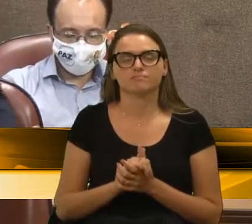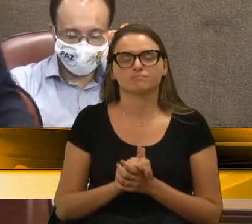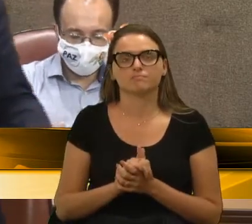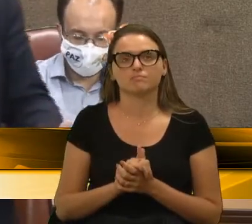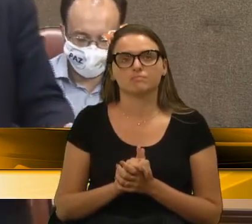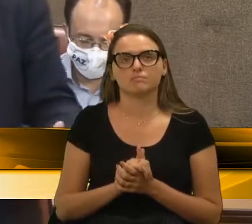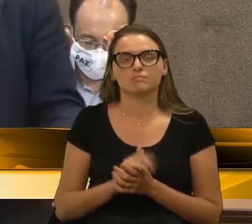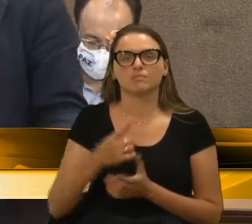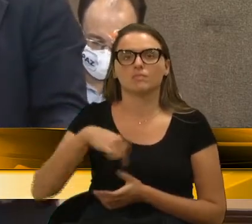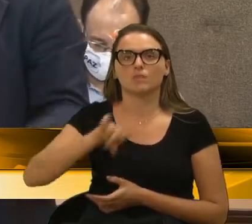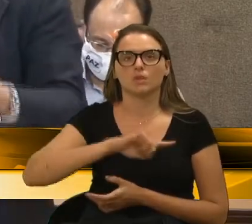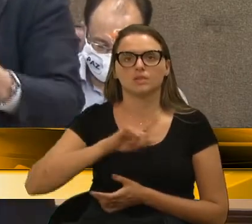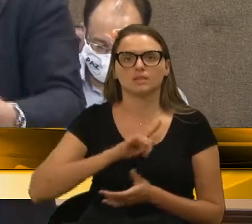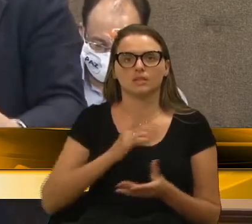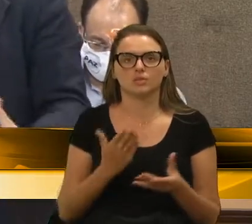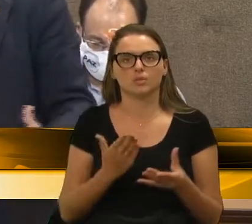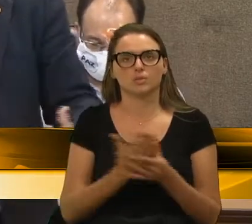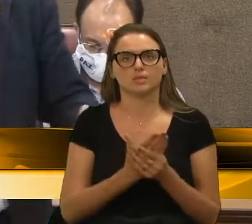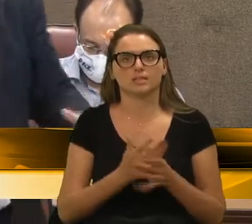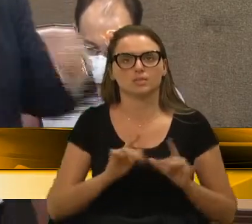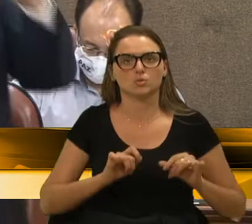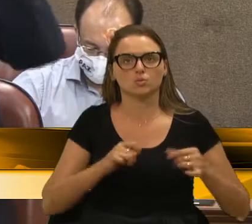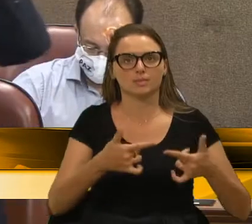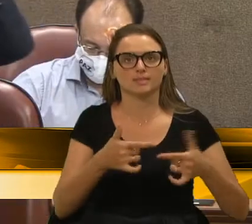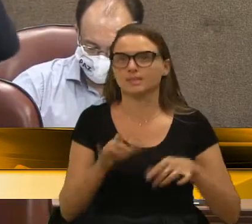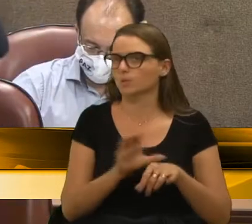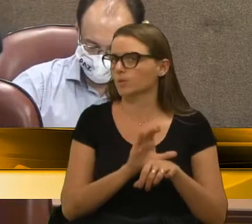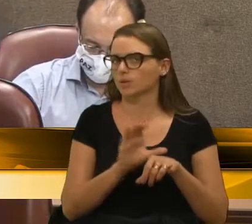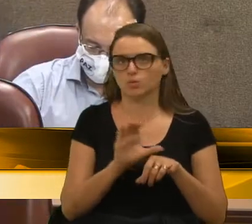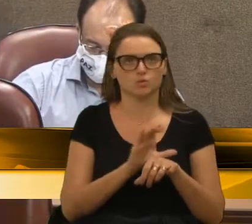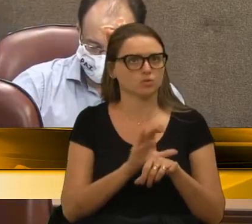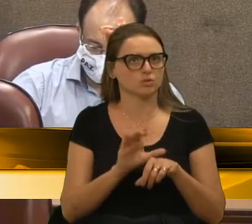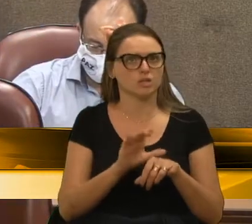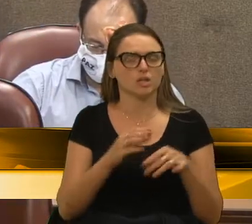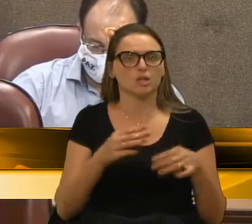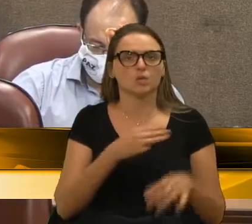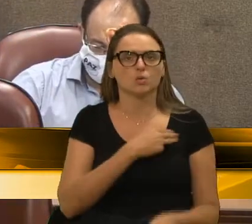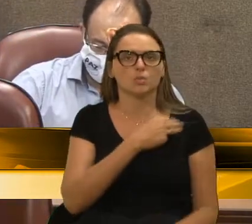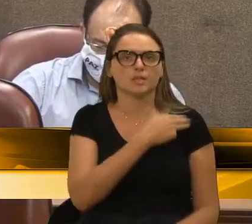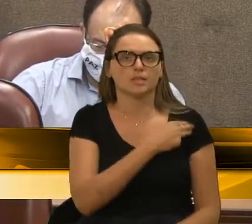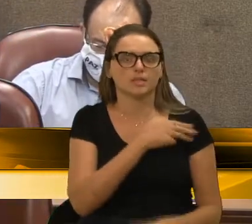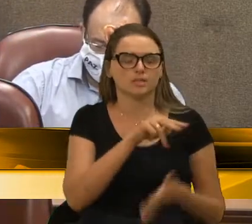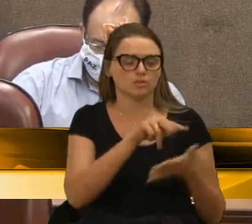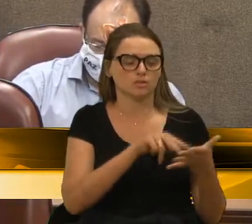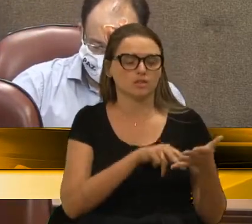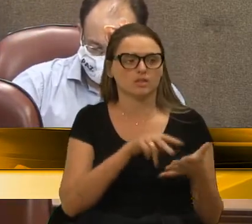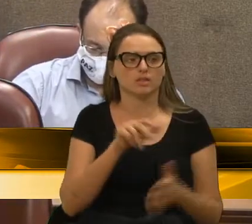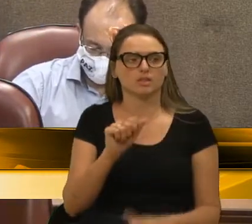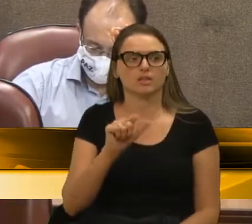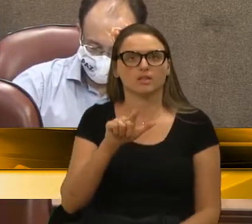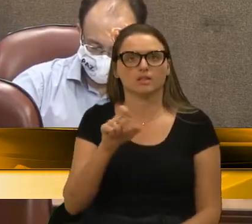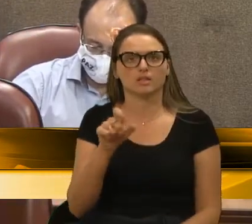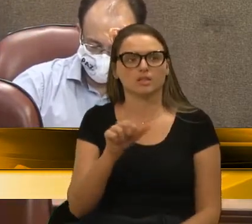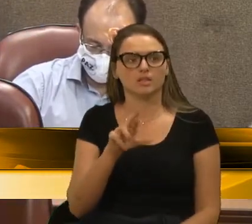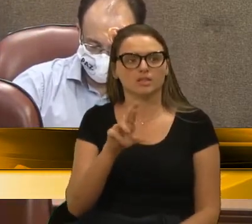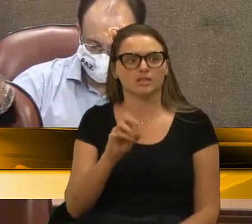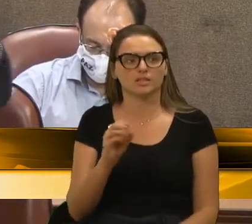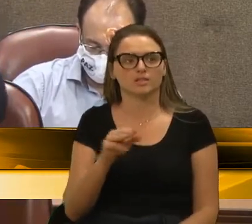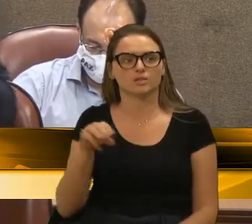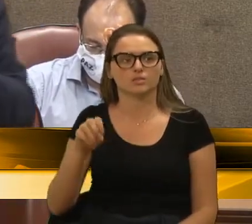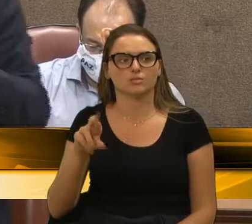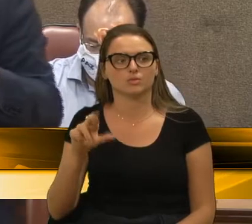recentemente um julgamento de uma ação direta de constitucionalidade pelo ministro relator Alexandre de Moraes, não deixa claro se